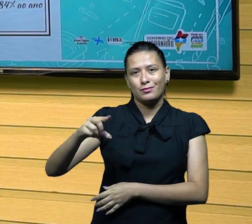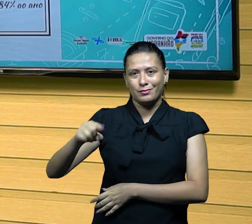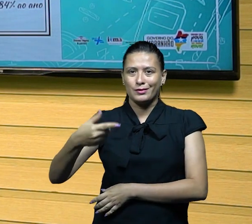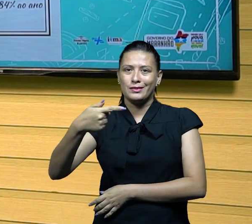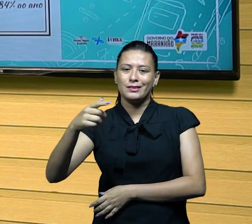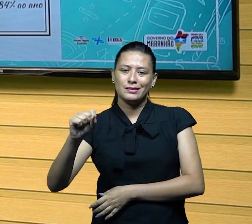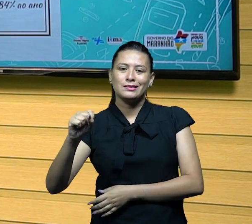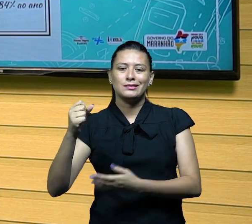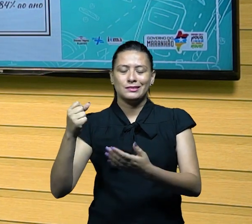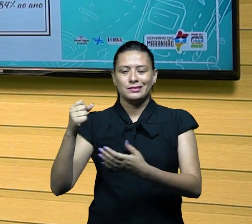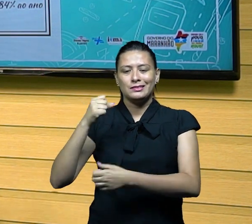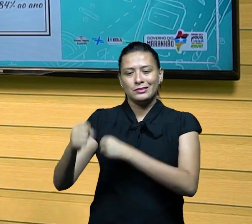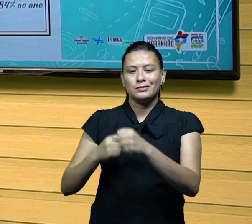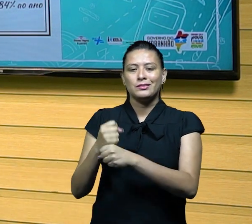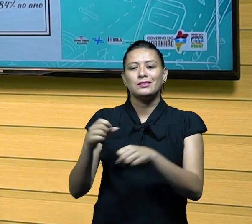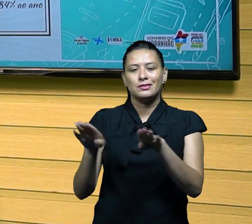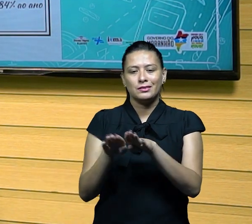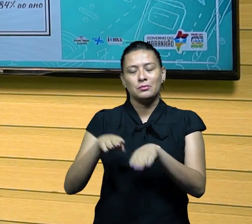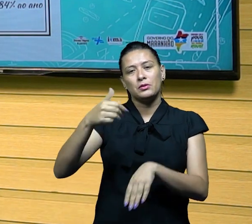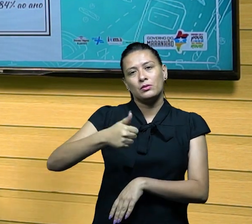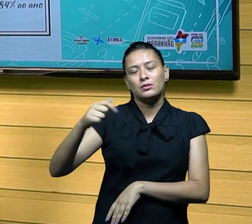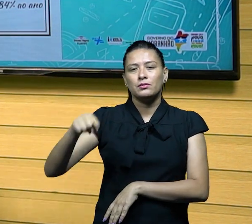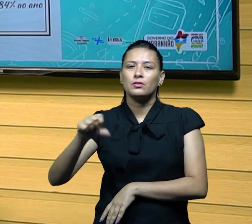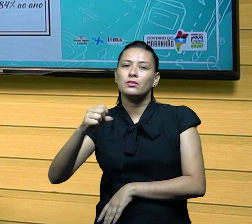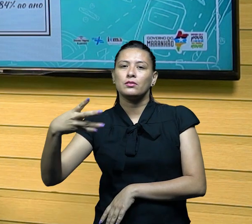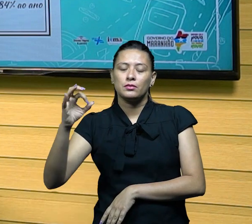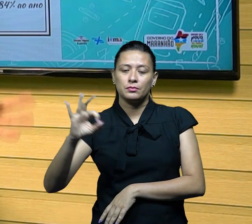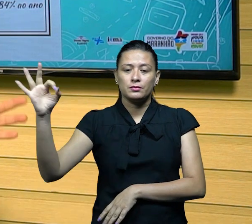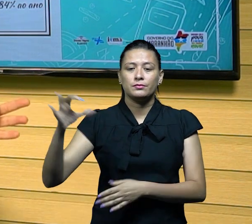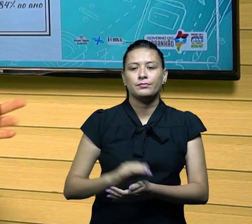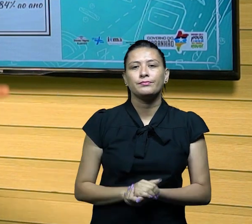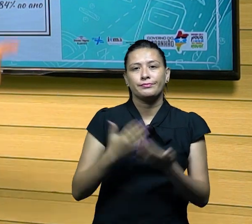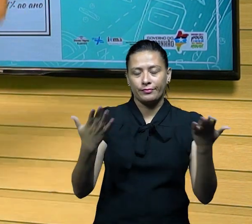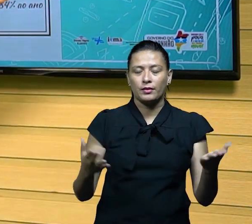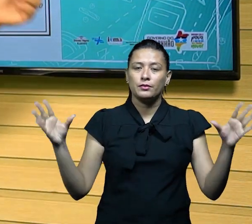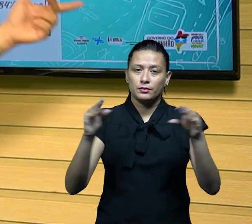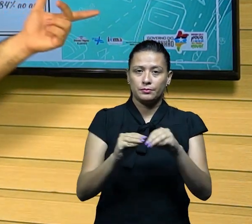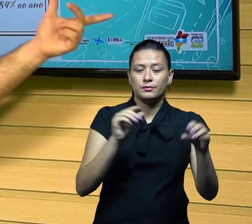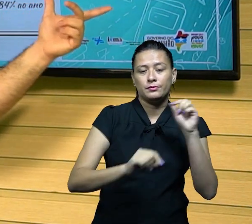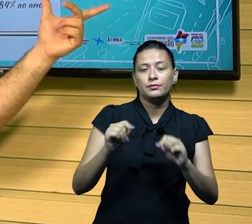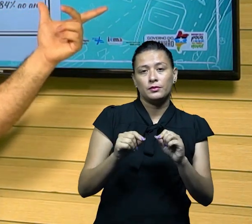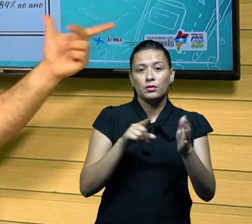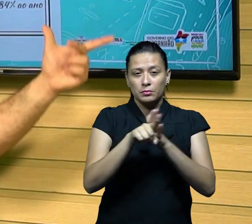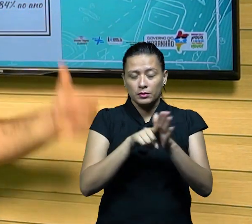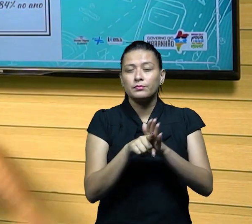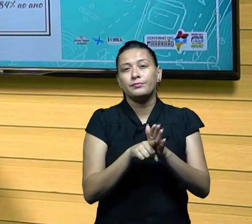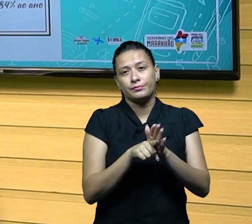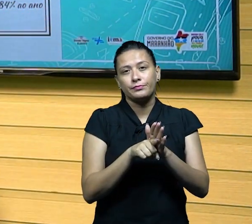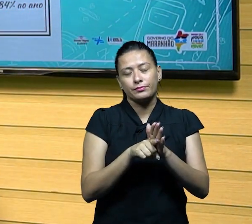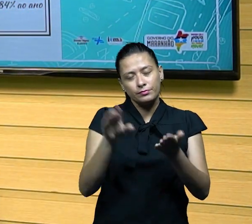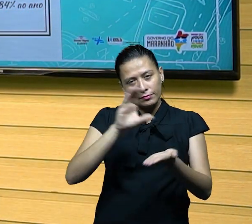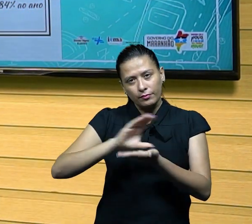ampla, analisando 3 indicadores para observar qual o melhor investimento seria para ela, ou a bicicleta ou o casamento, e ela acabou de descobrir que o melhor